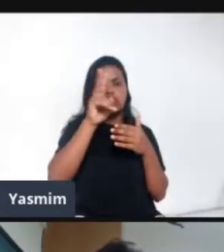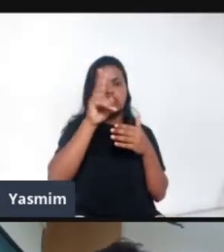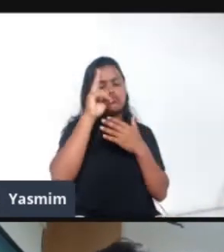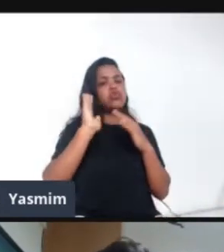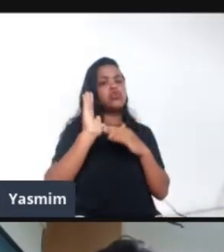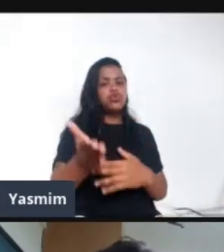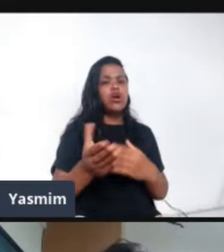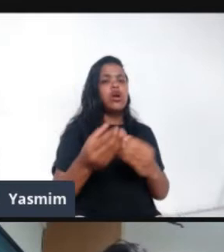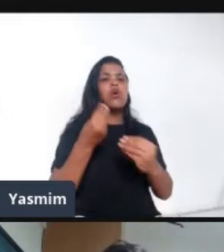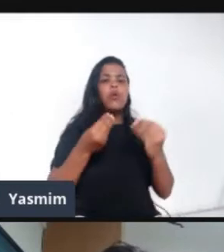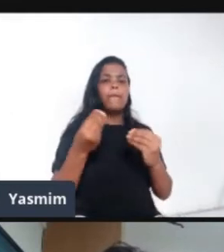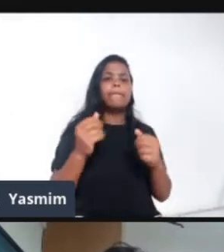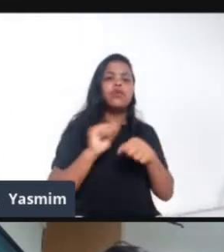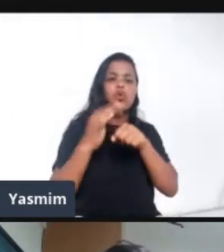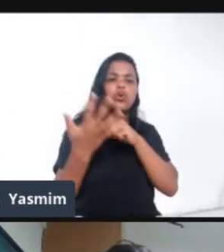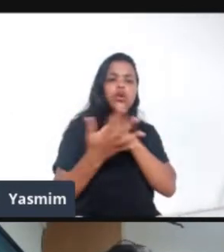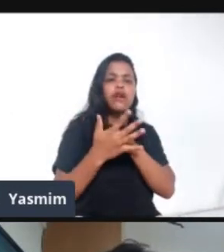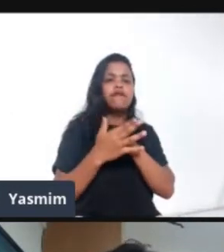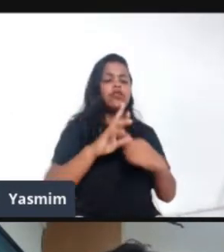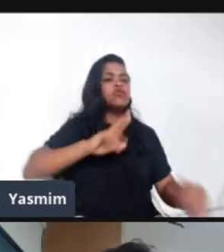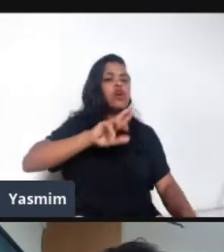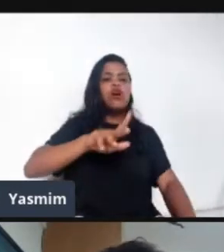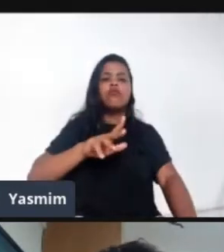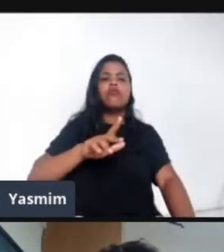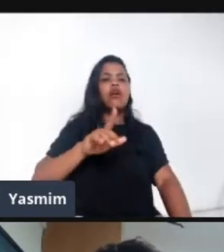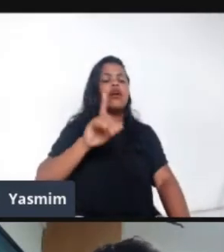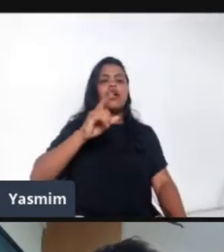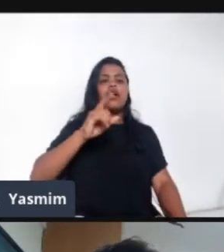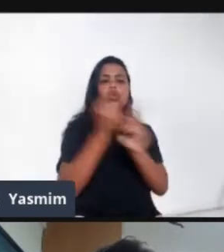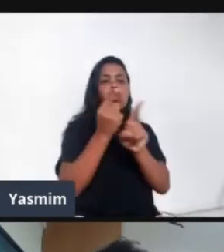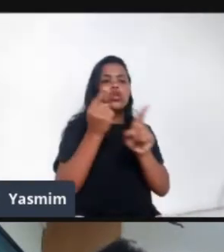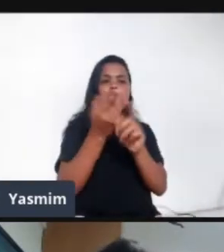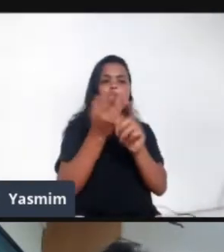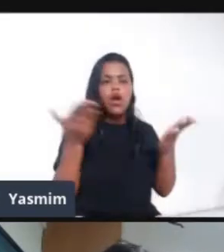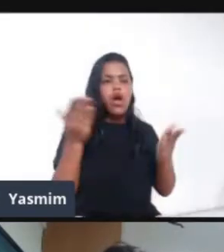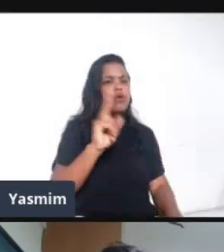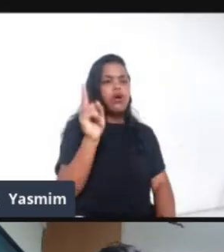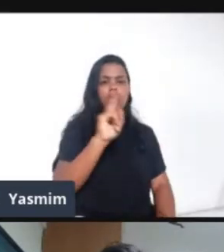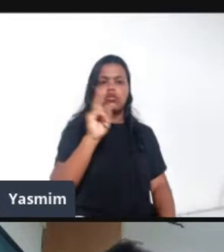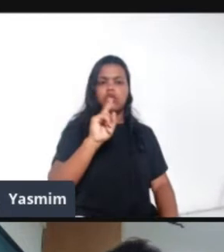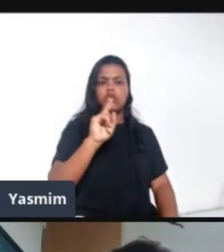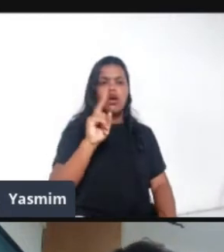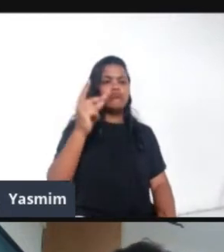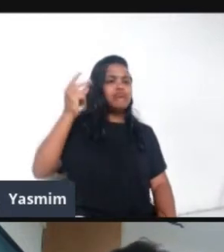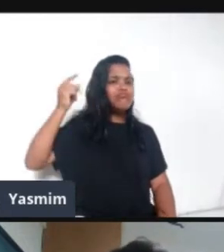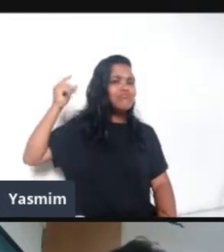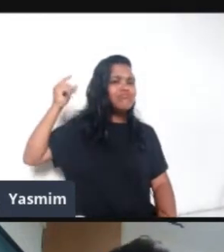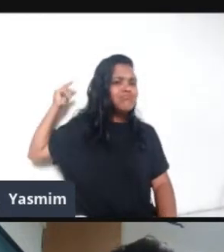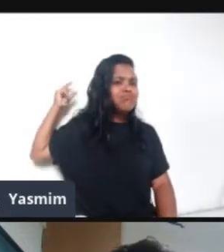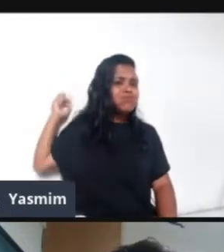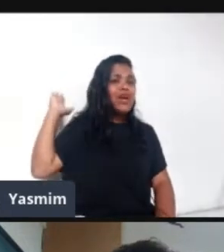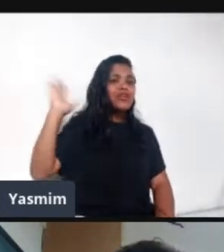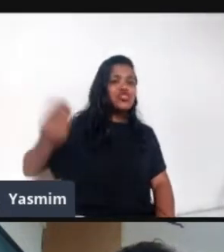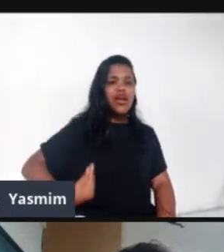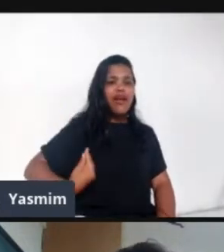o coronavírus não foi descoberto agora no final do ano. É uma família que já existe há muito tempo,